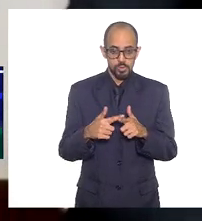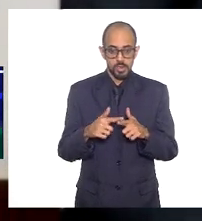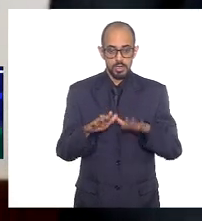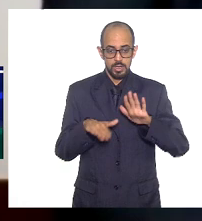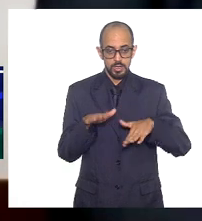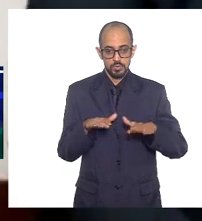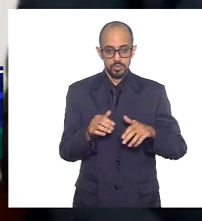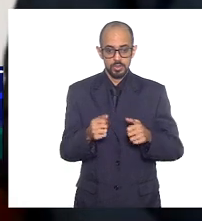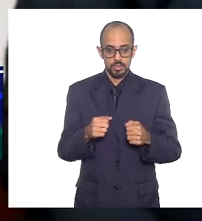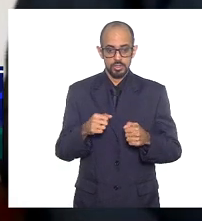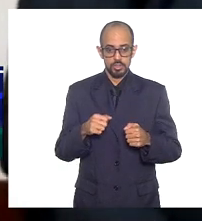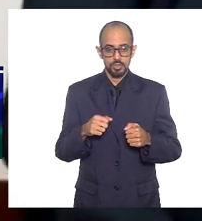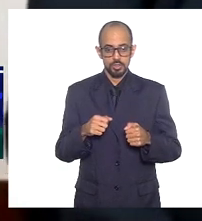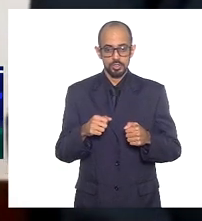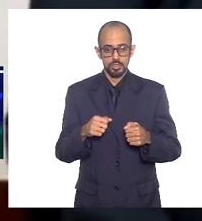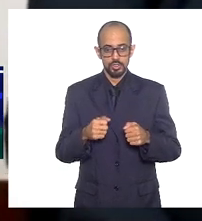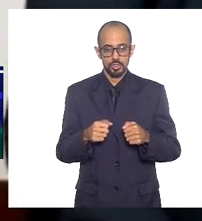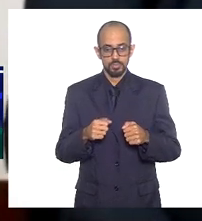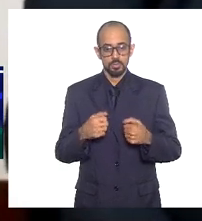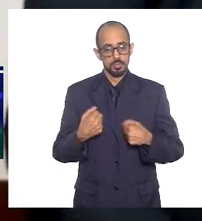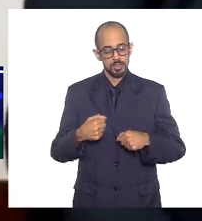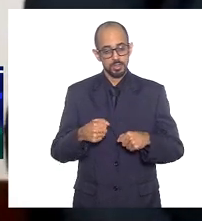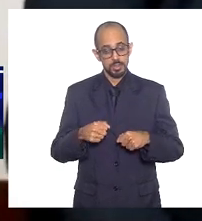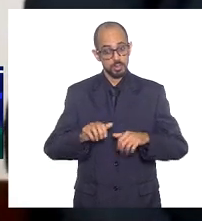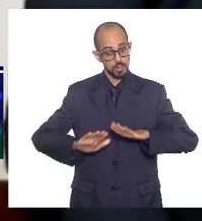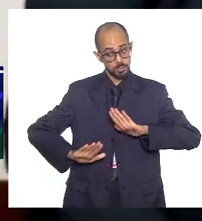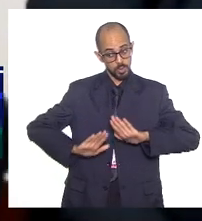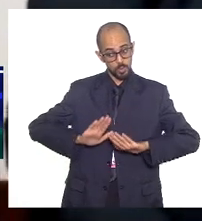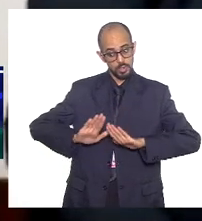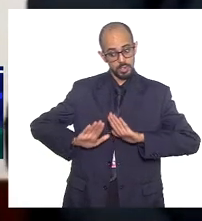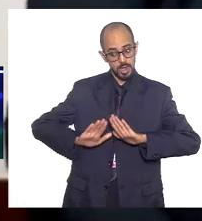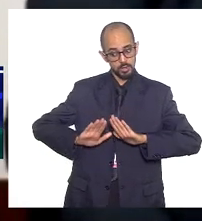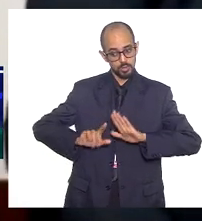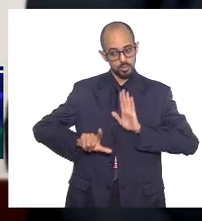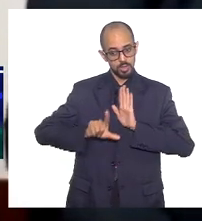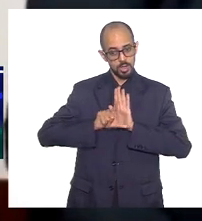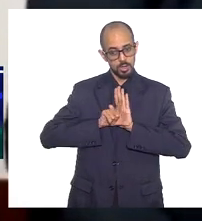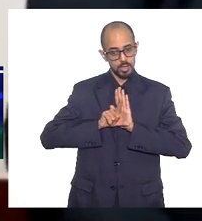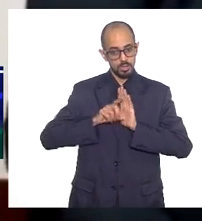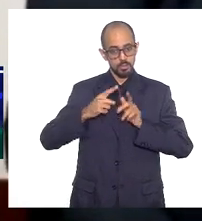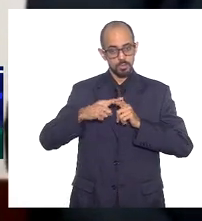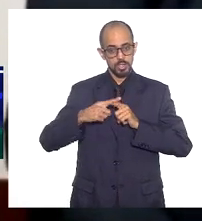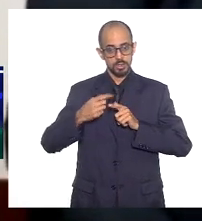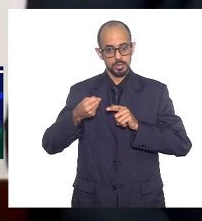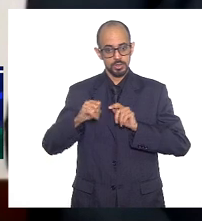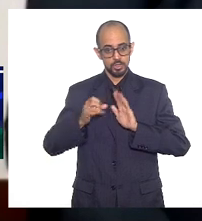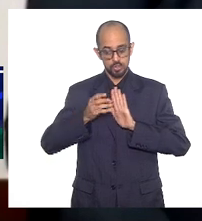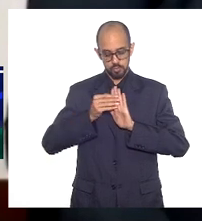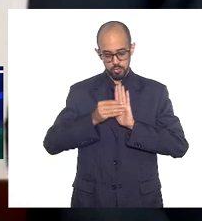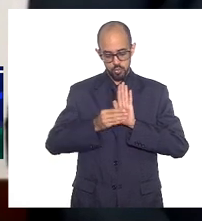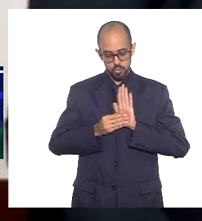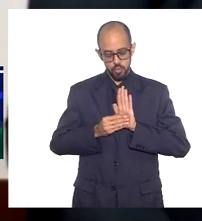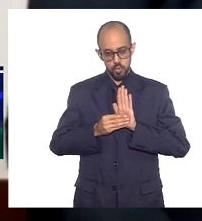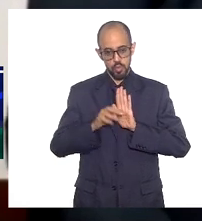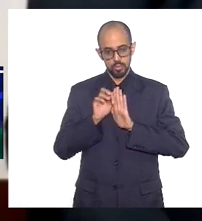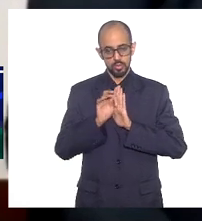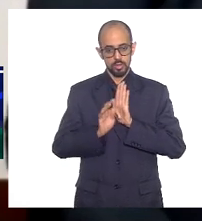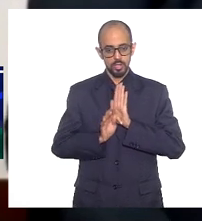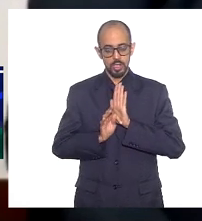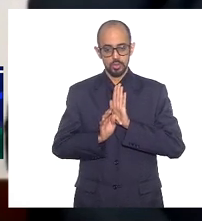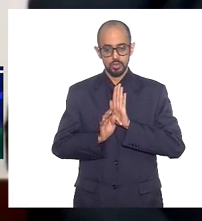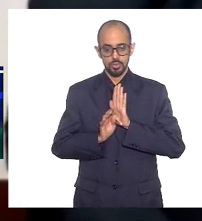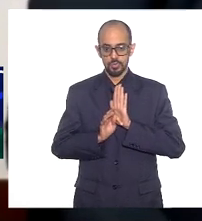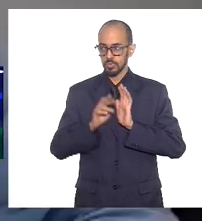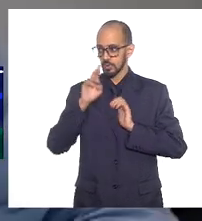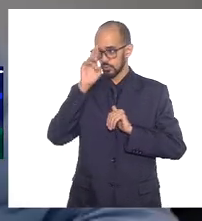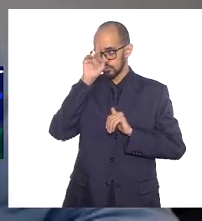cuidado de legislar que se a gente começar a botar muita coisa, acaba que a gente faz com que o texto não seja executado.